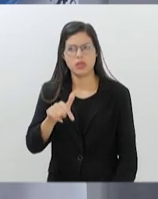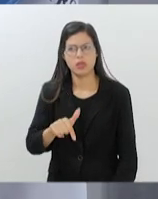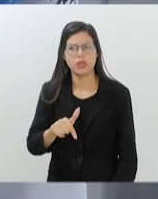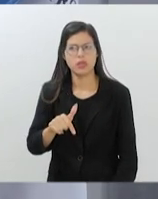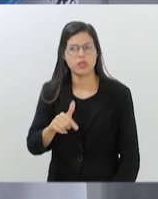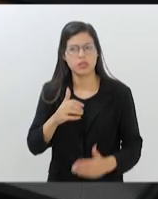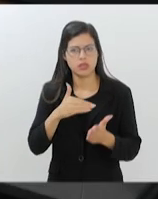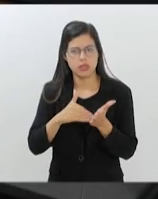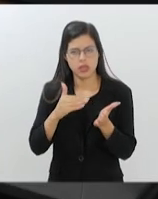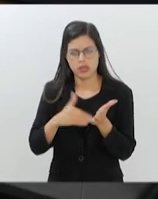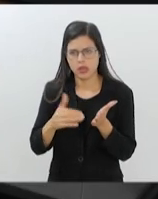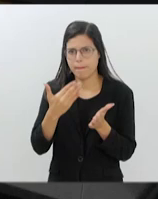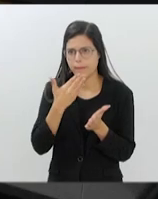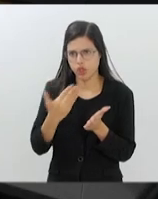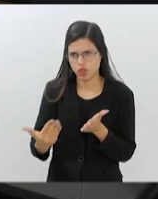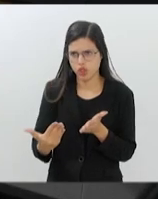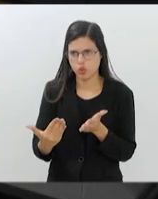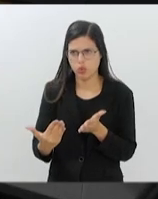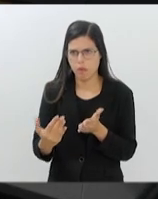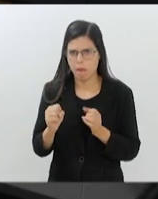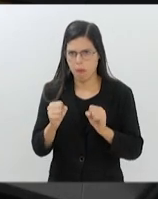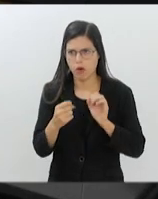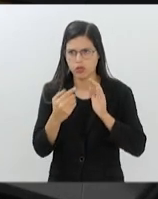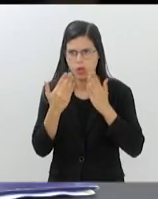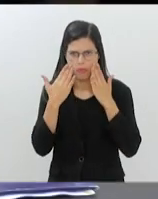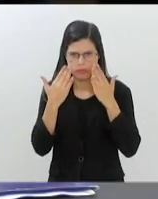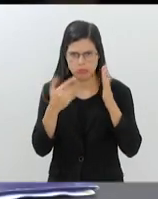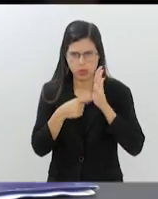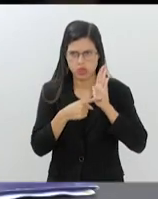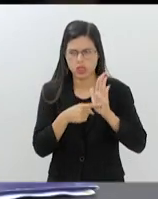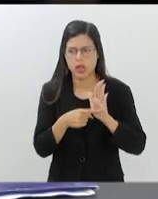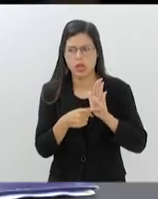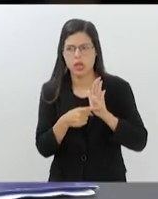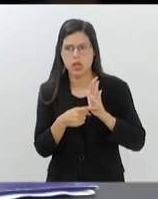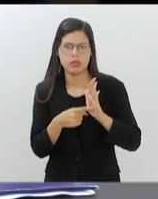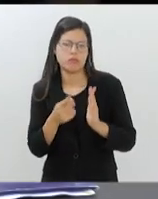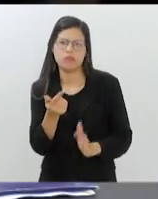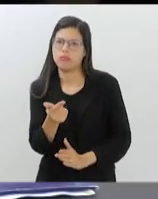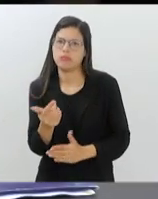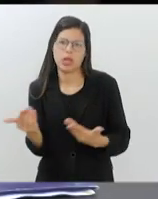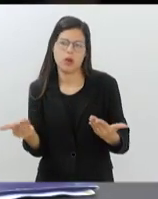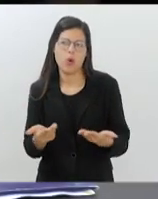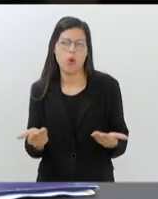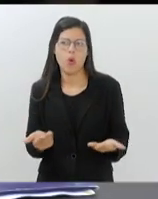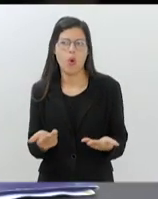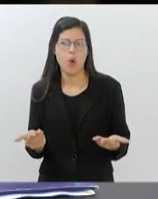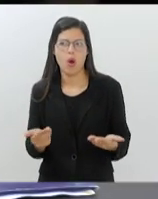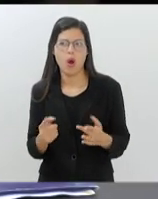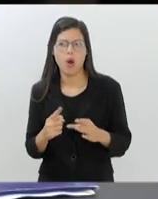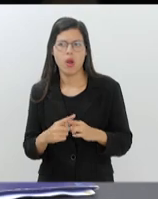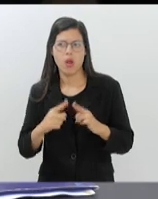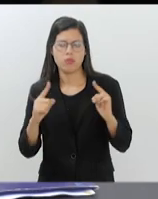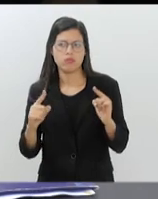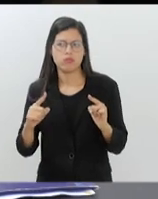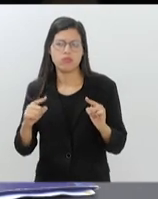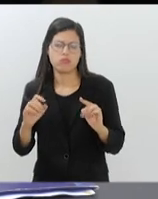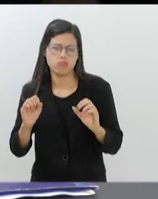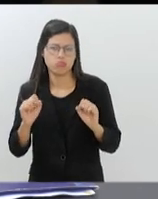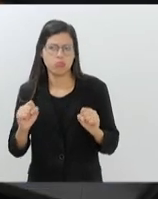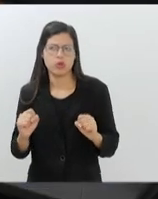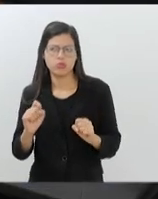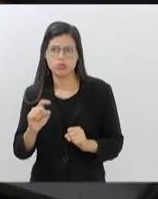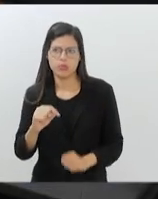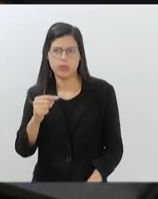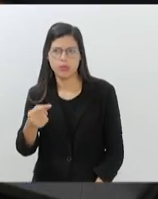demandas sim senhor pode apresentar não teria aqui agora mas Evidente posso colocar à disposição o senhor não pode ter o senhor não tem